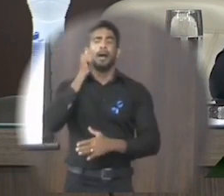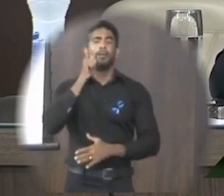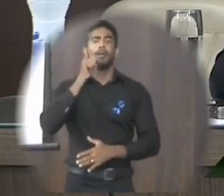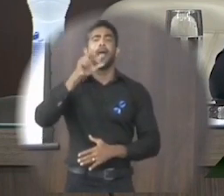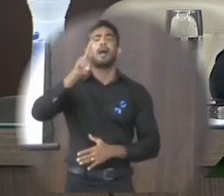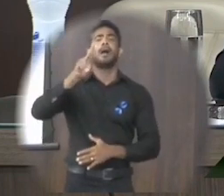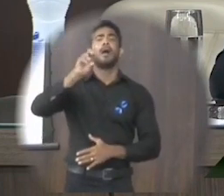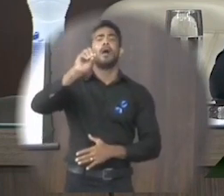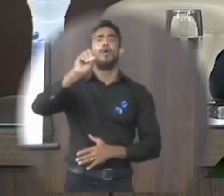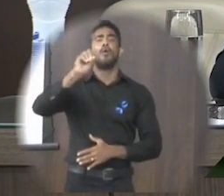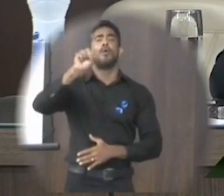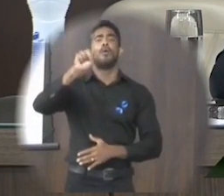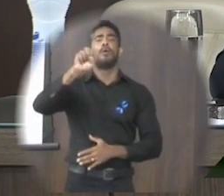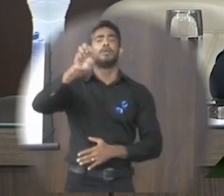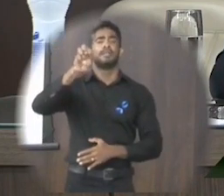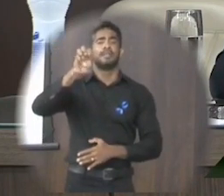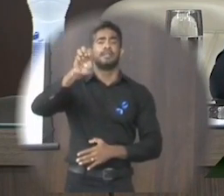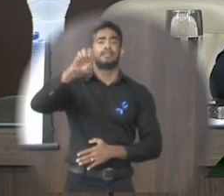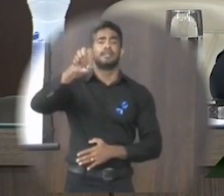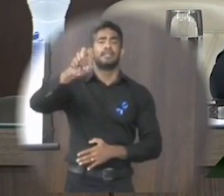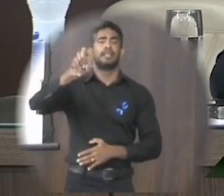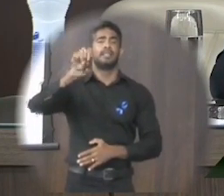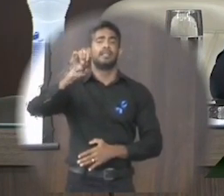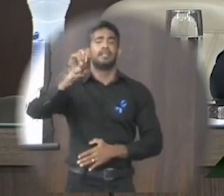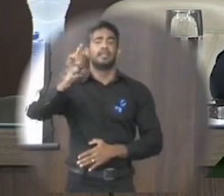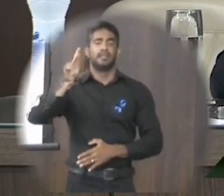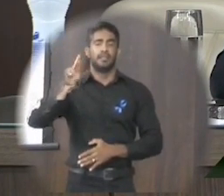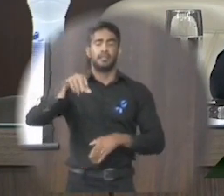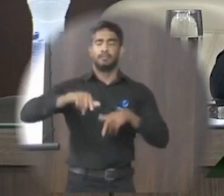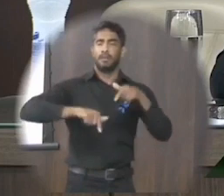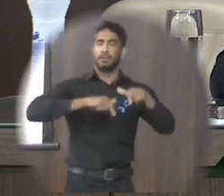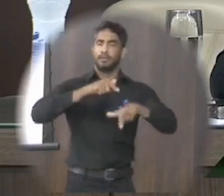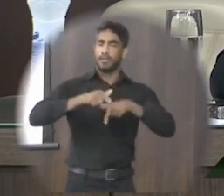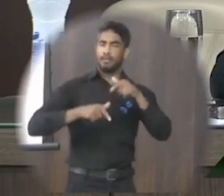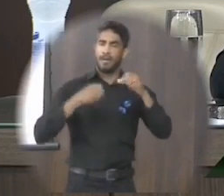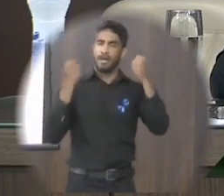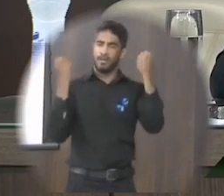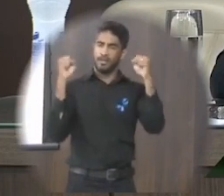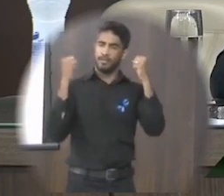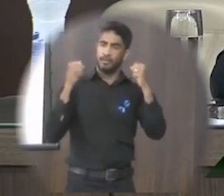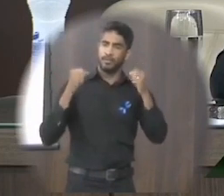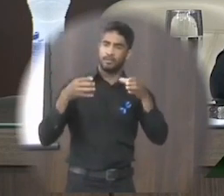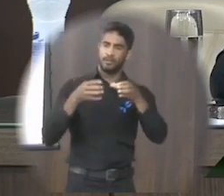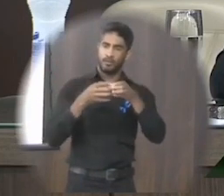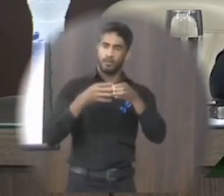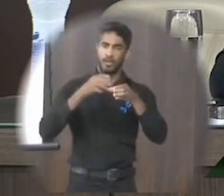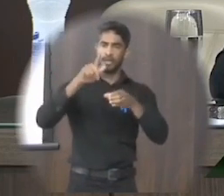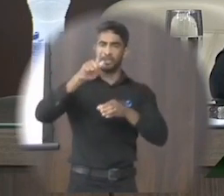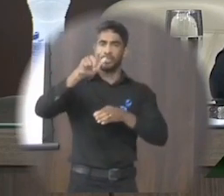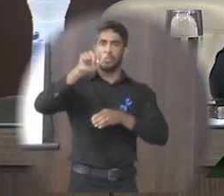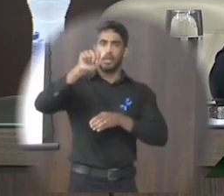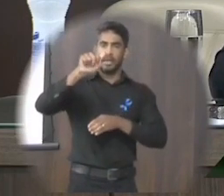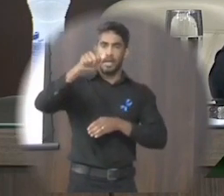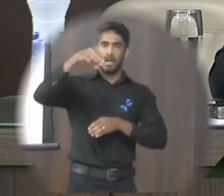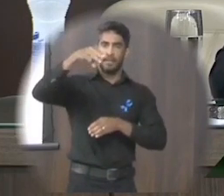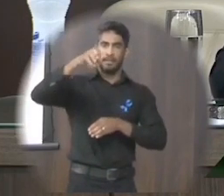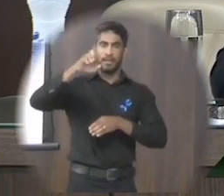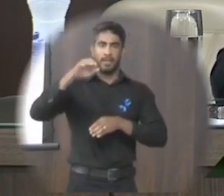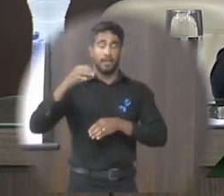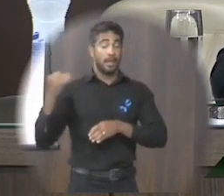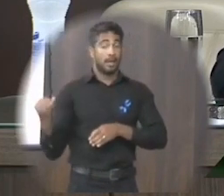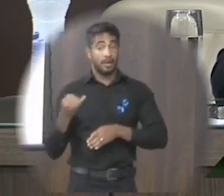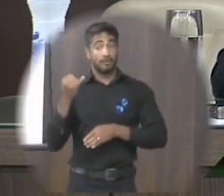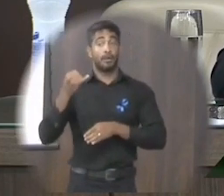Roseni Nogueira de Almeida Silva pelo desenvolvimento do projeto social e esportivo da comunidade do bairro Gameleira. A importância do esporte